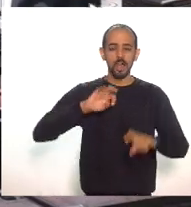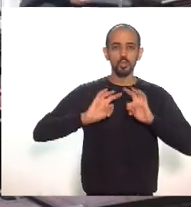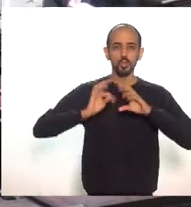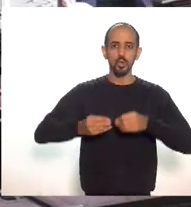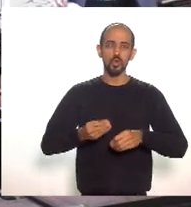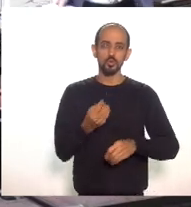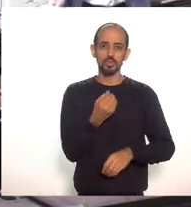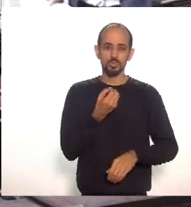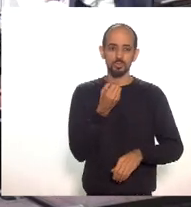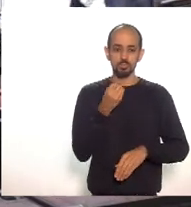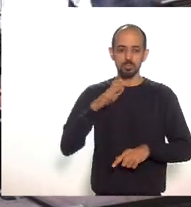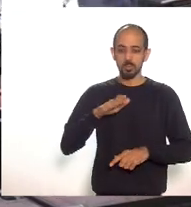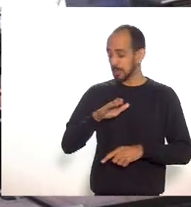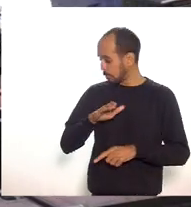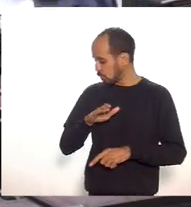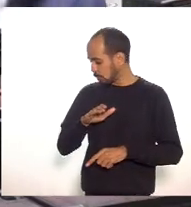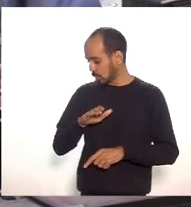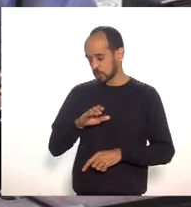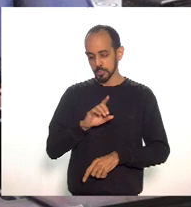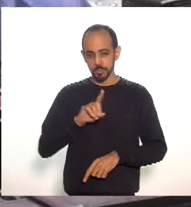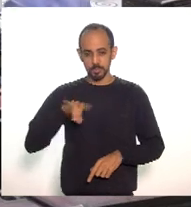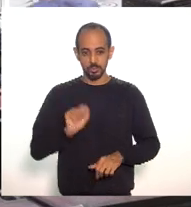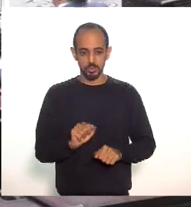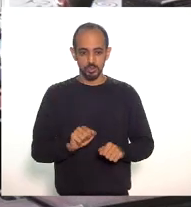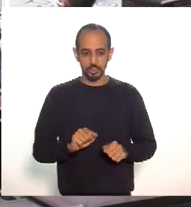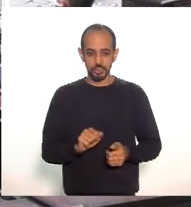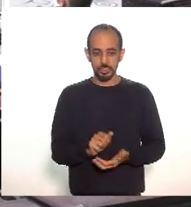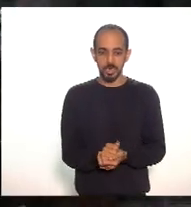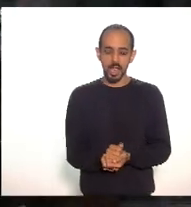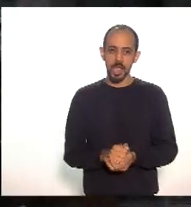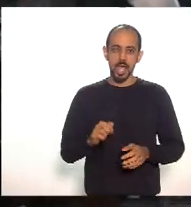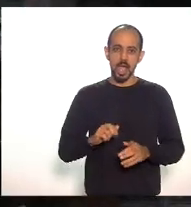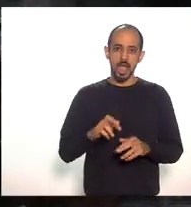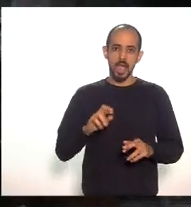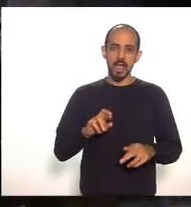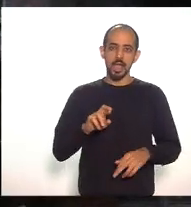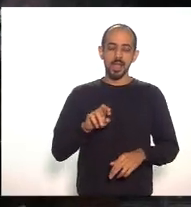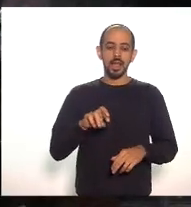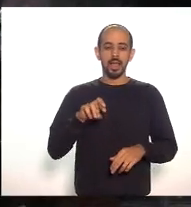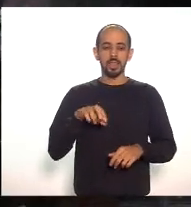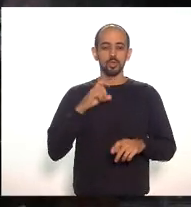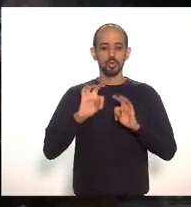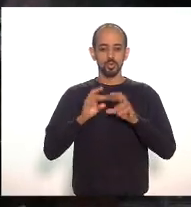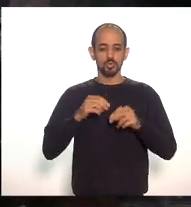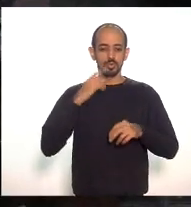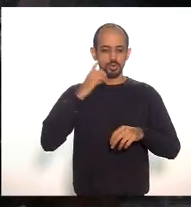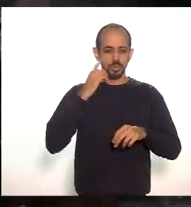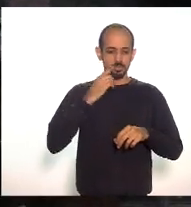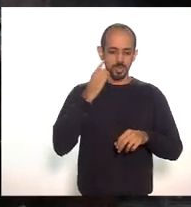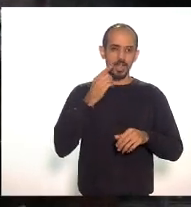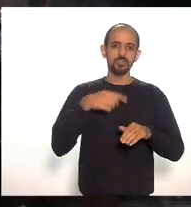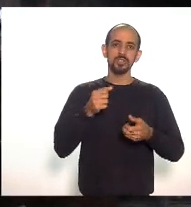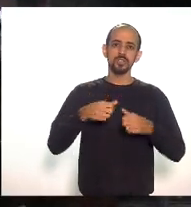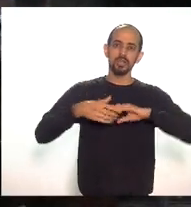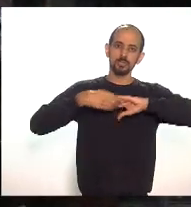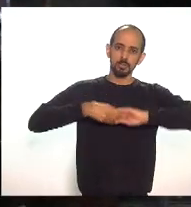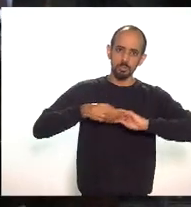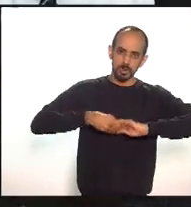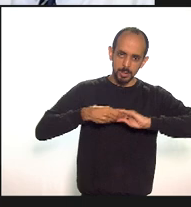que ela em tom Luiz Renata Souza Carlos